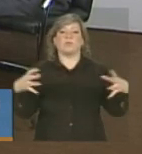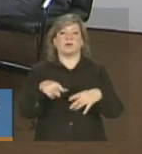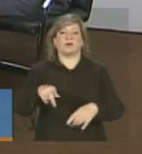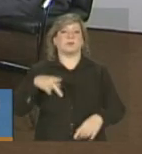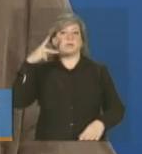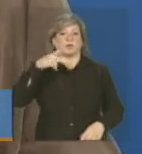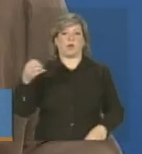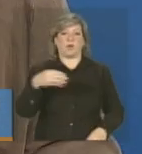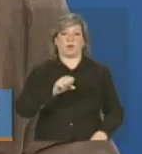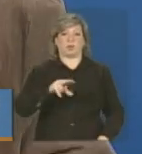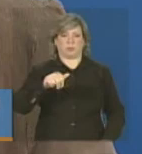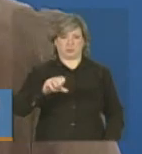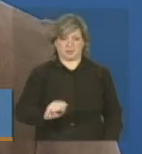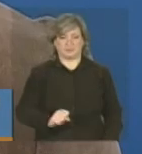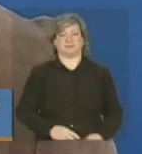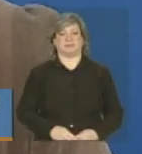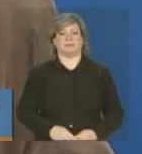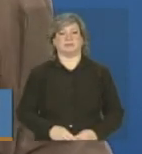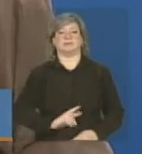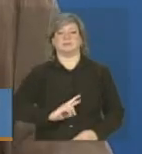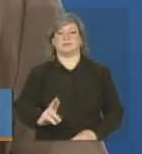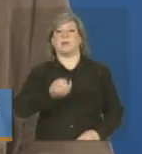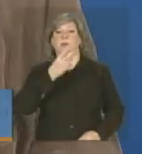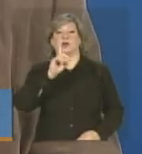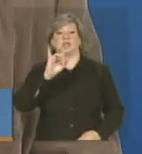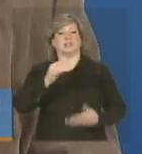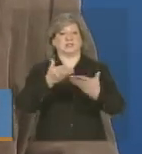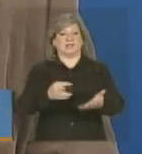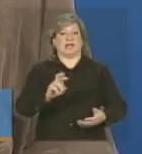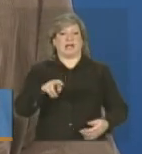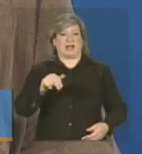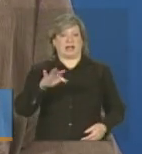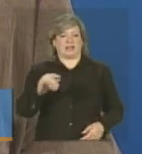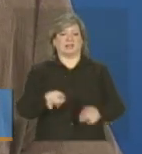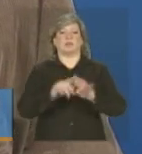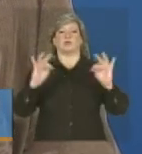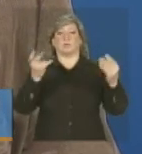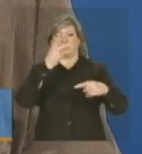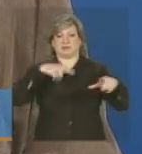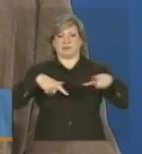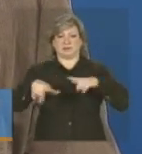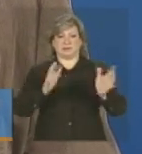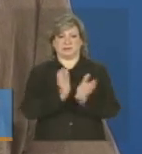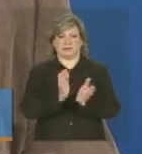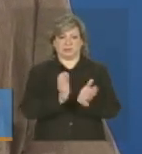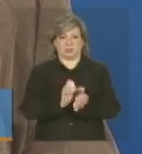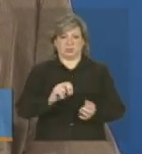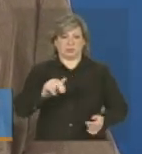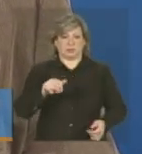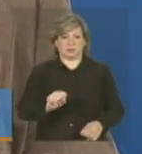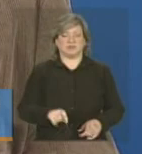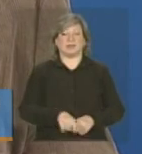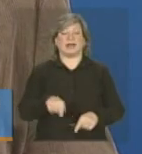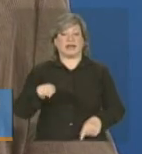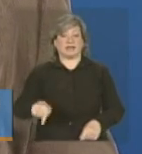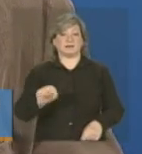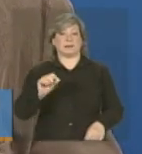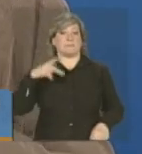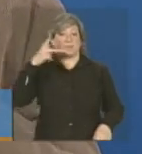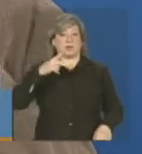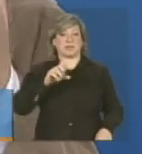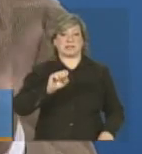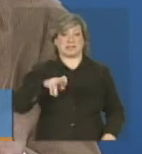dia, Renata. Bom dia a todos os trabalhadores e colaboradores do SUAS. Bom, a nova política de senhas, ela está intimamente ligada